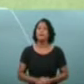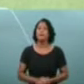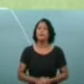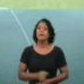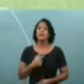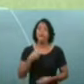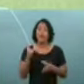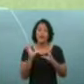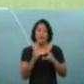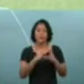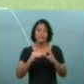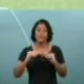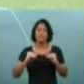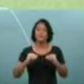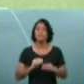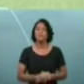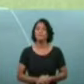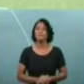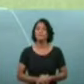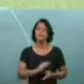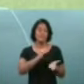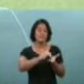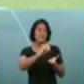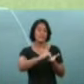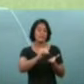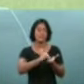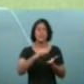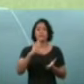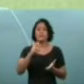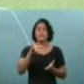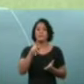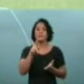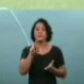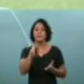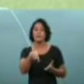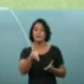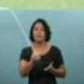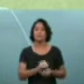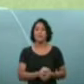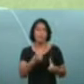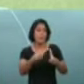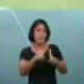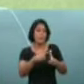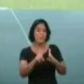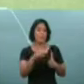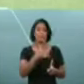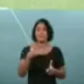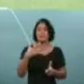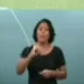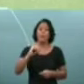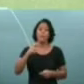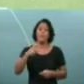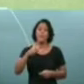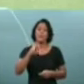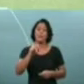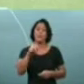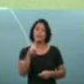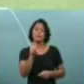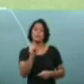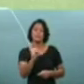posso resumir a gestão do secretário Cipriano. O caos na saúde, dívidas que se acumulam